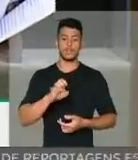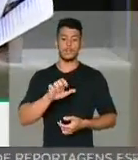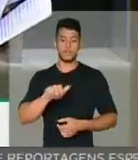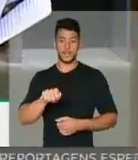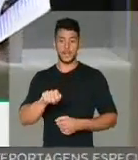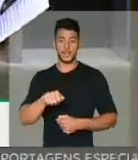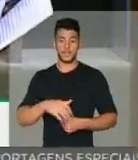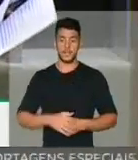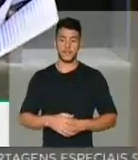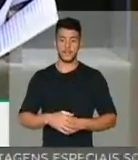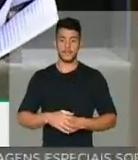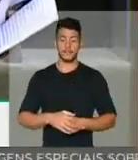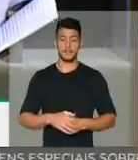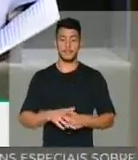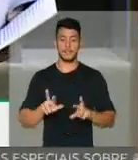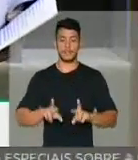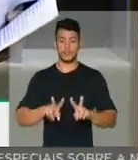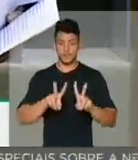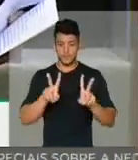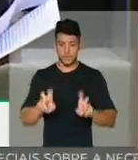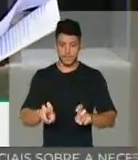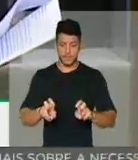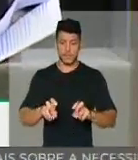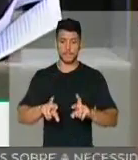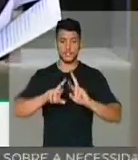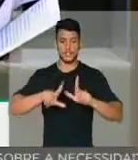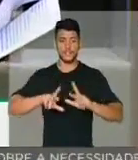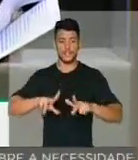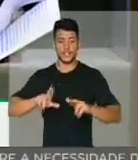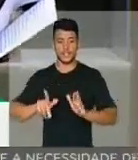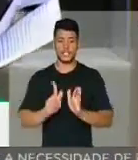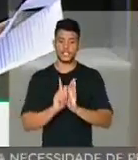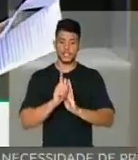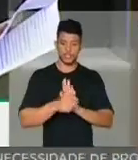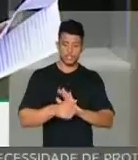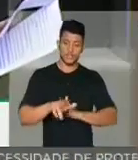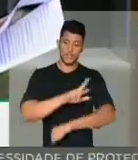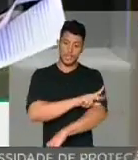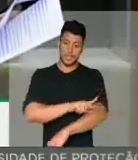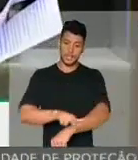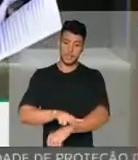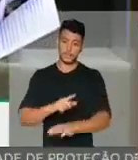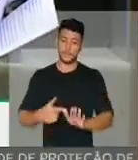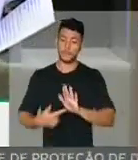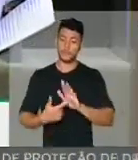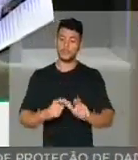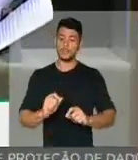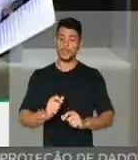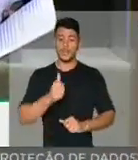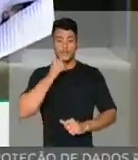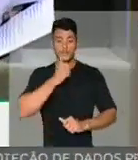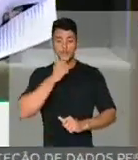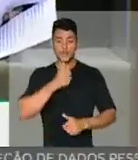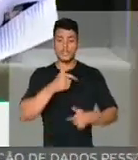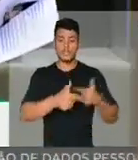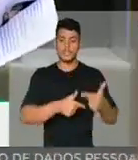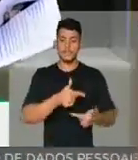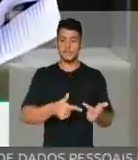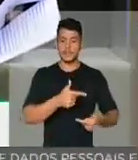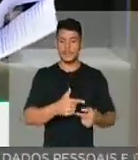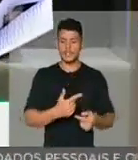sobre desigualdades de gênero e raça, divulgado no passado, revela que as mulheres trabalham em